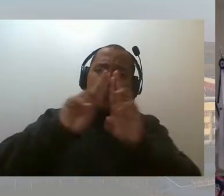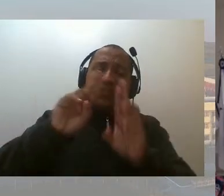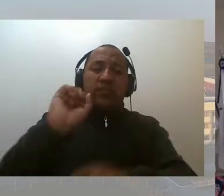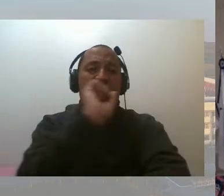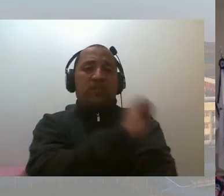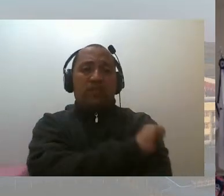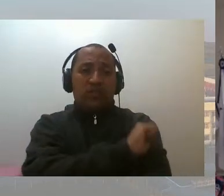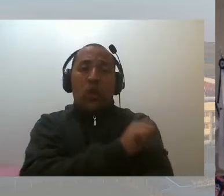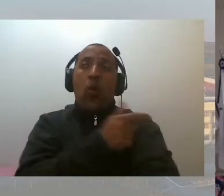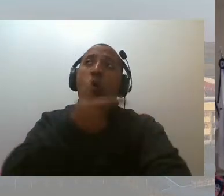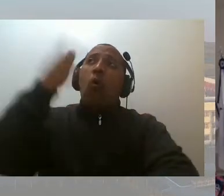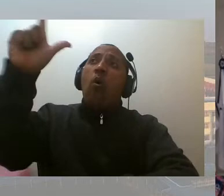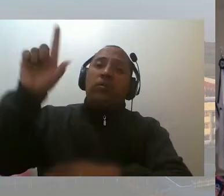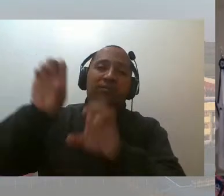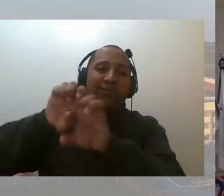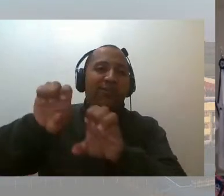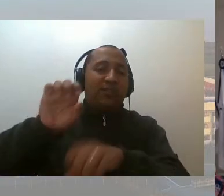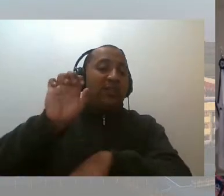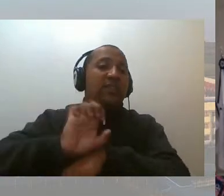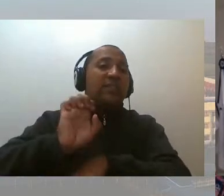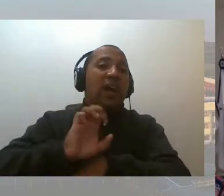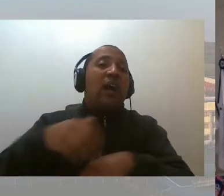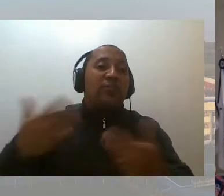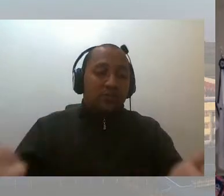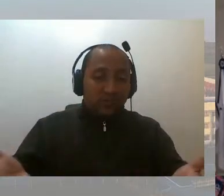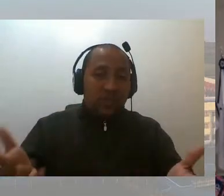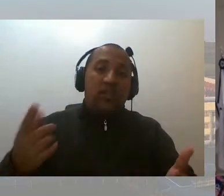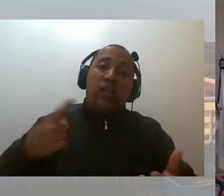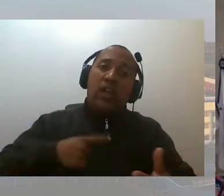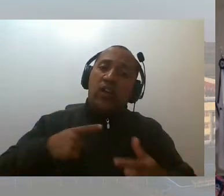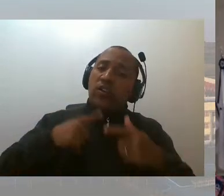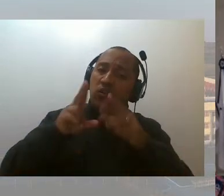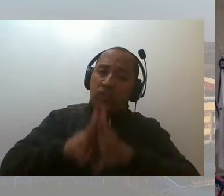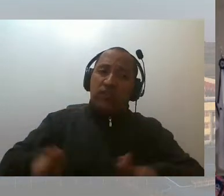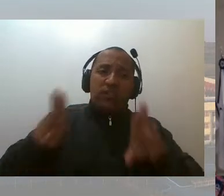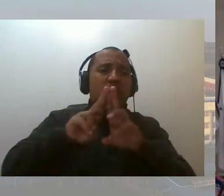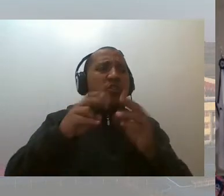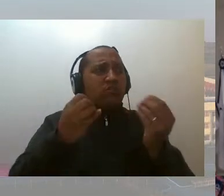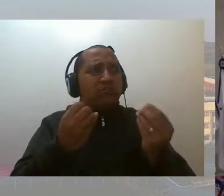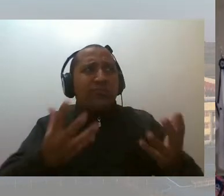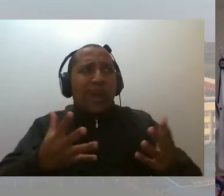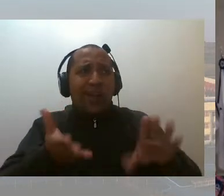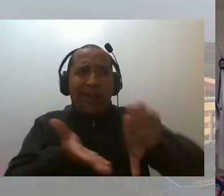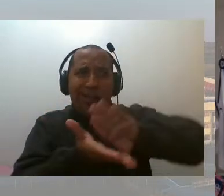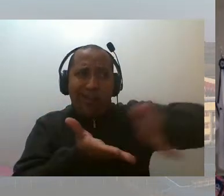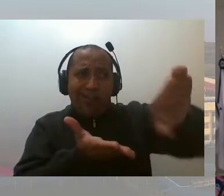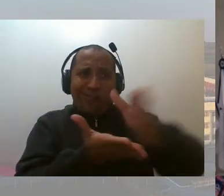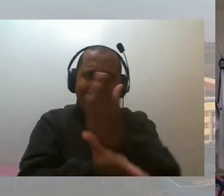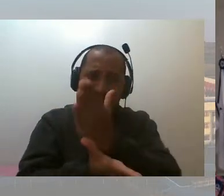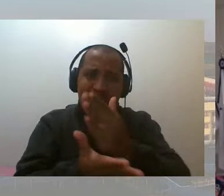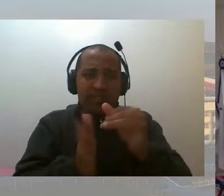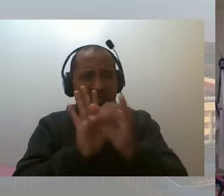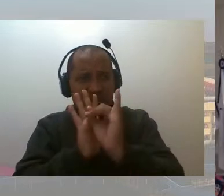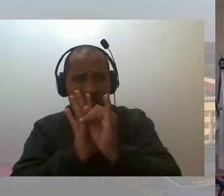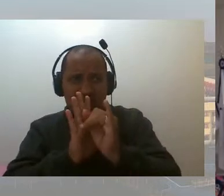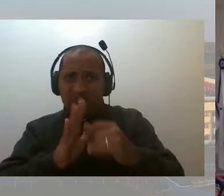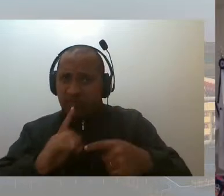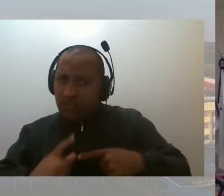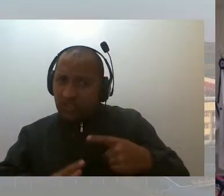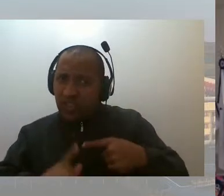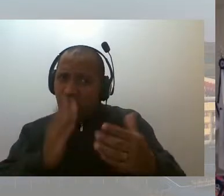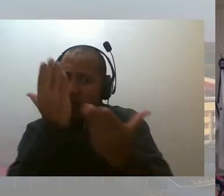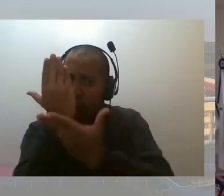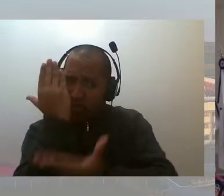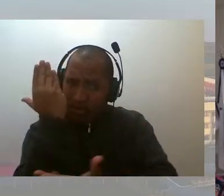e discentes que moram em outro estado? A universidade é para quê? para segregar com esses editais e esses processos seletivos tão